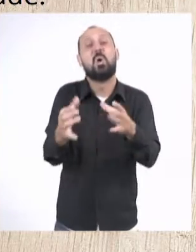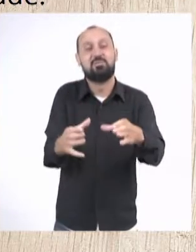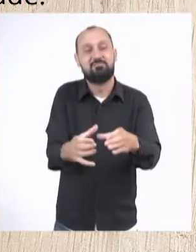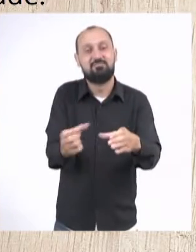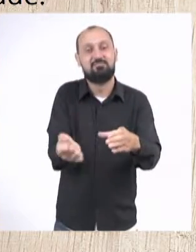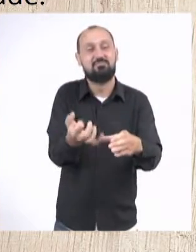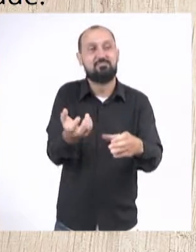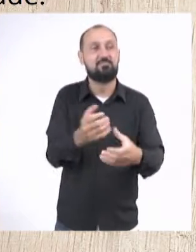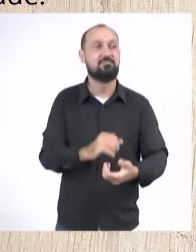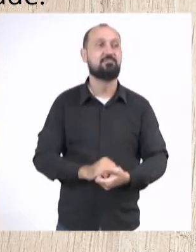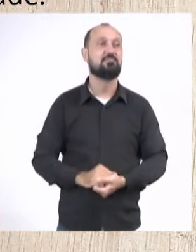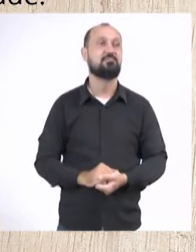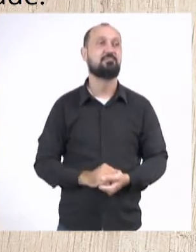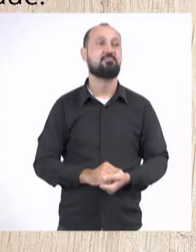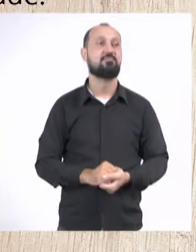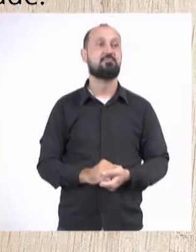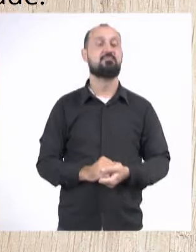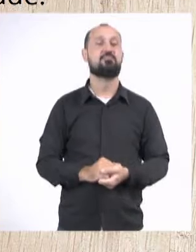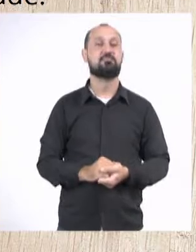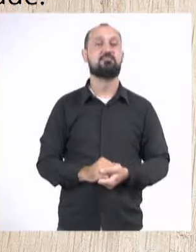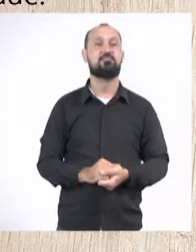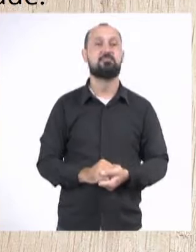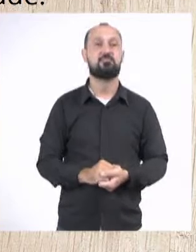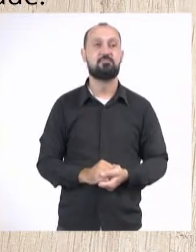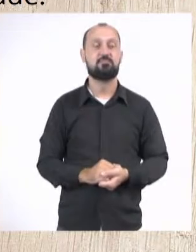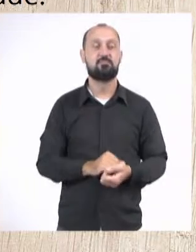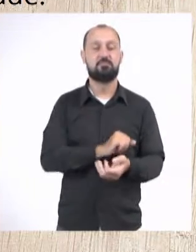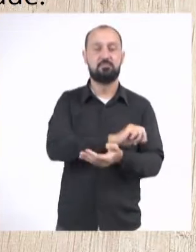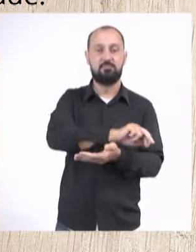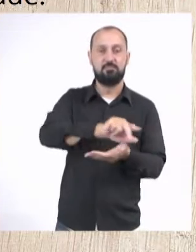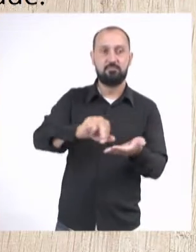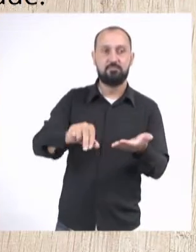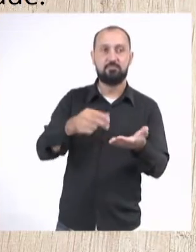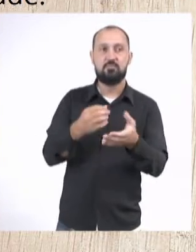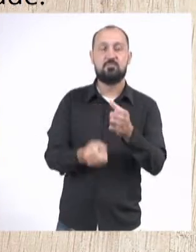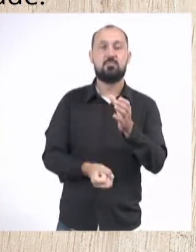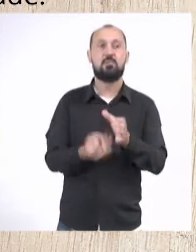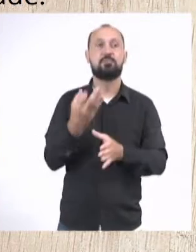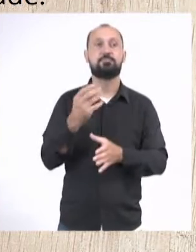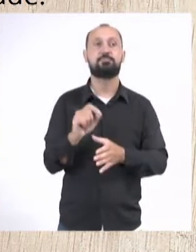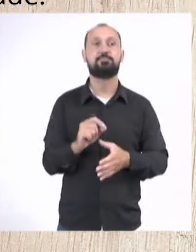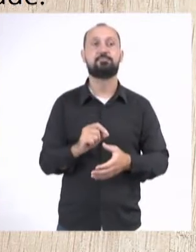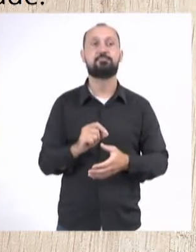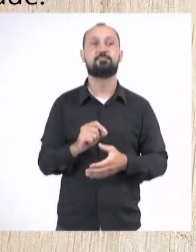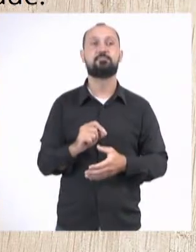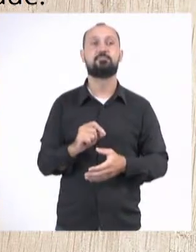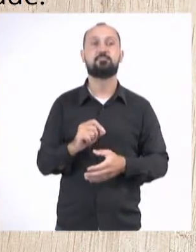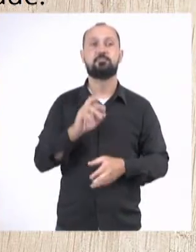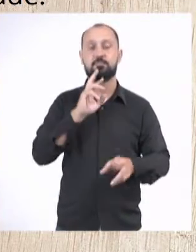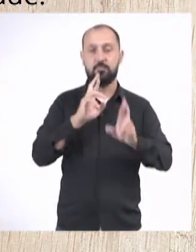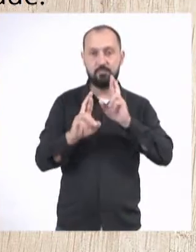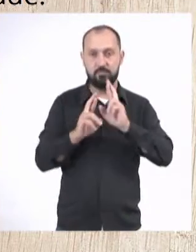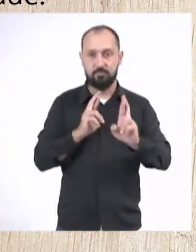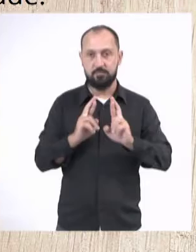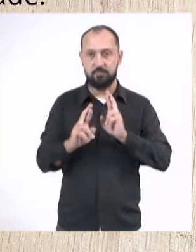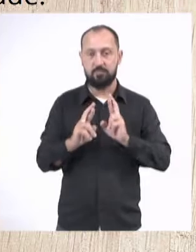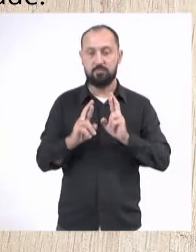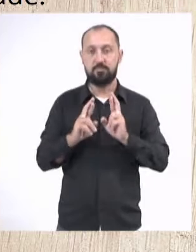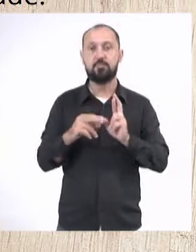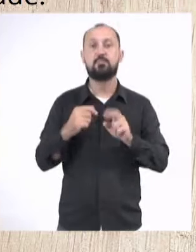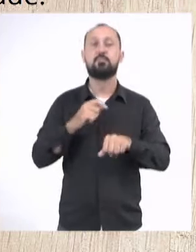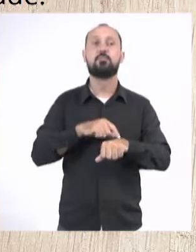das dependências unidades. Então, diversos decretos surgiram que resultaram, né,